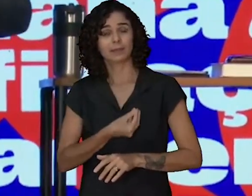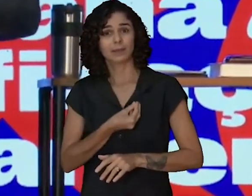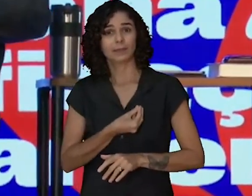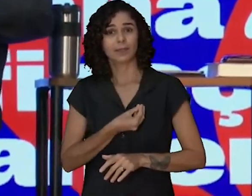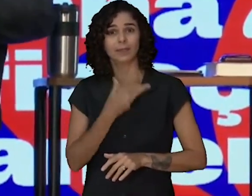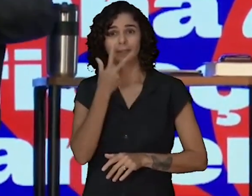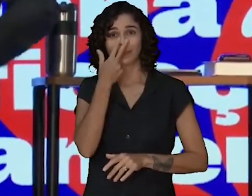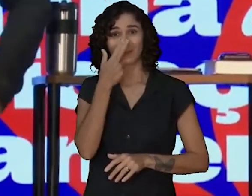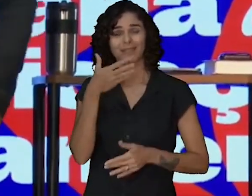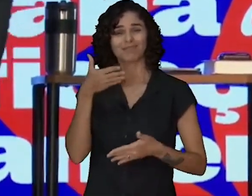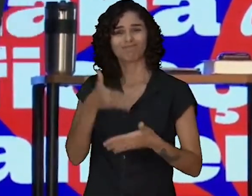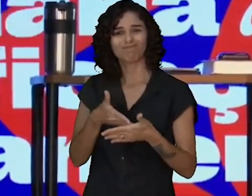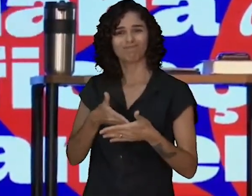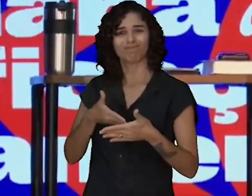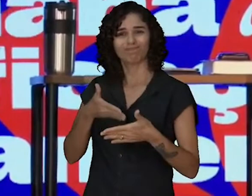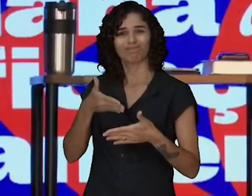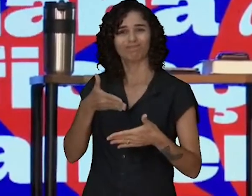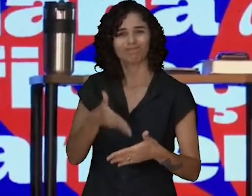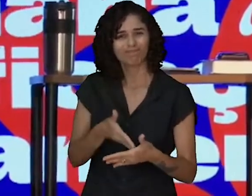lentas.